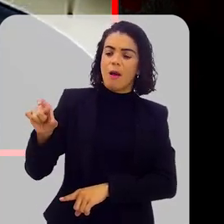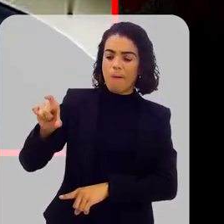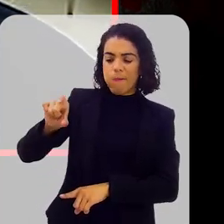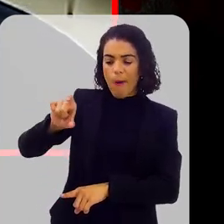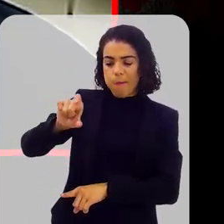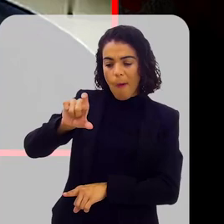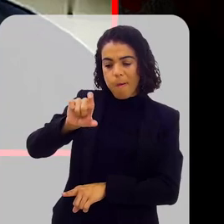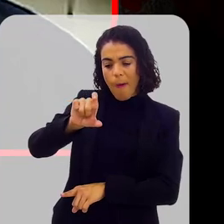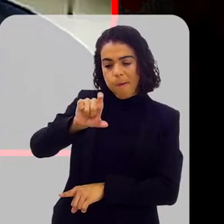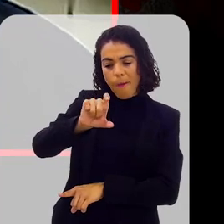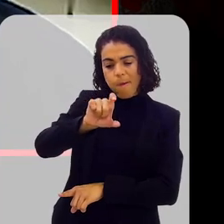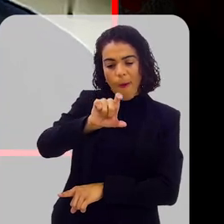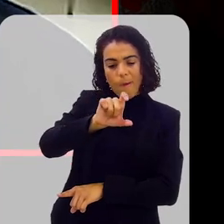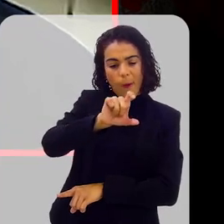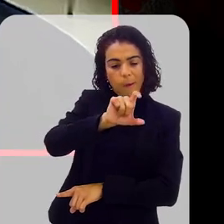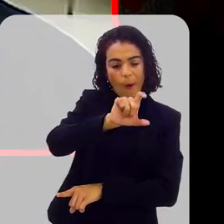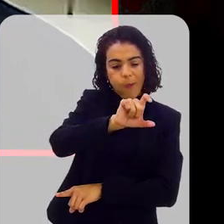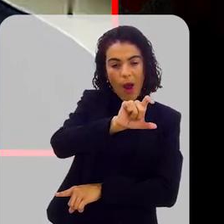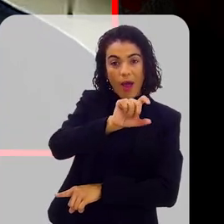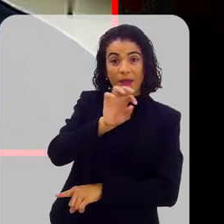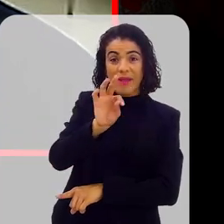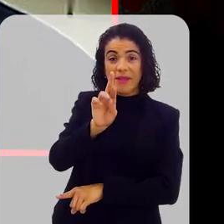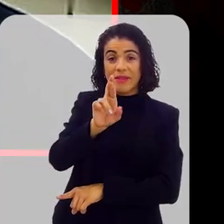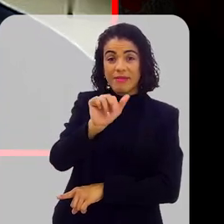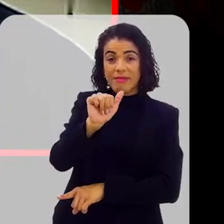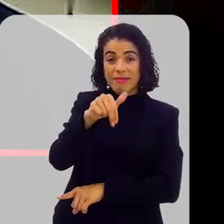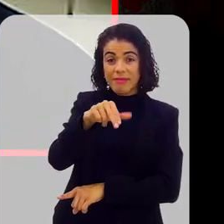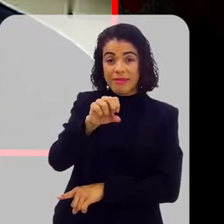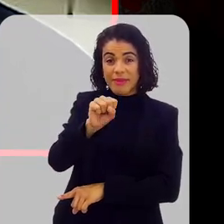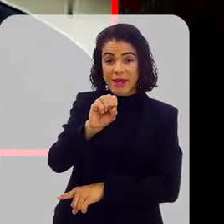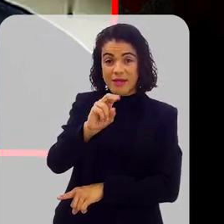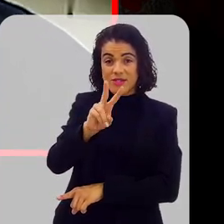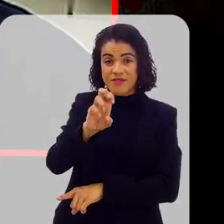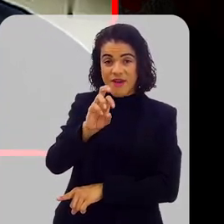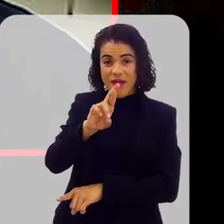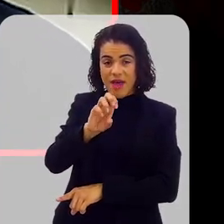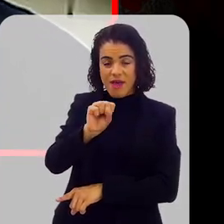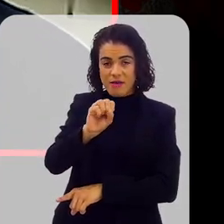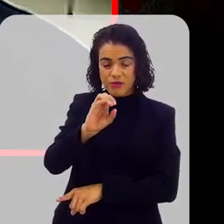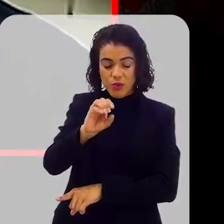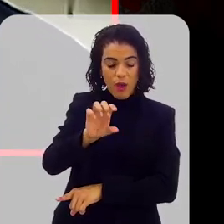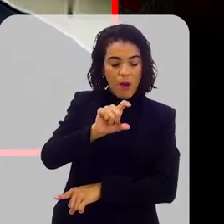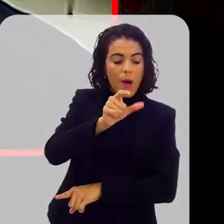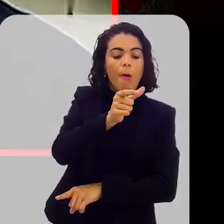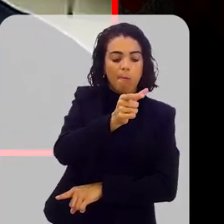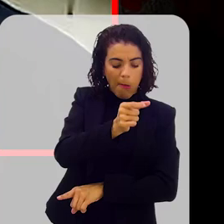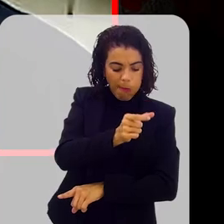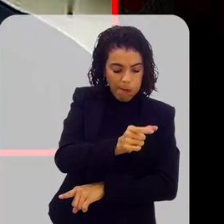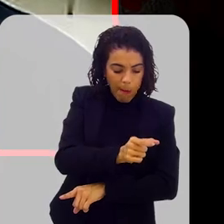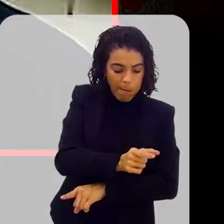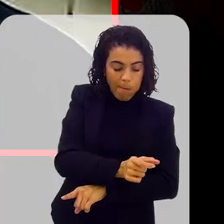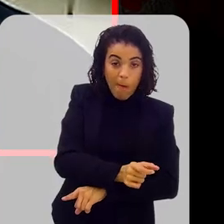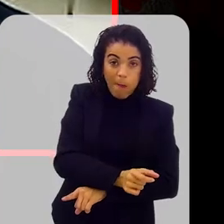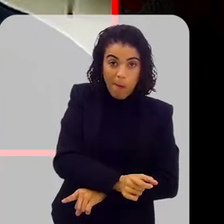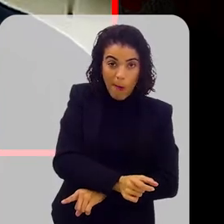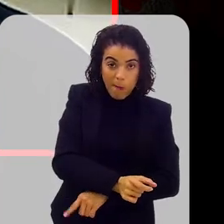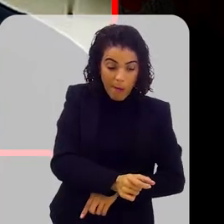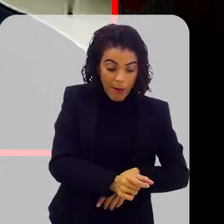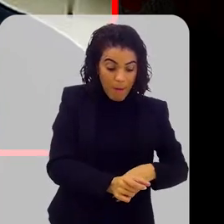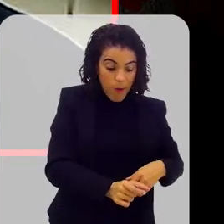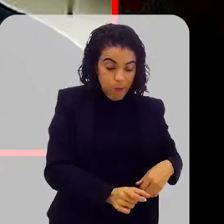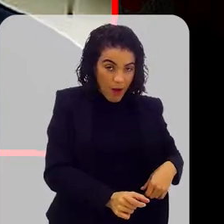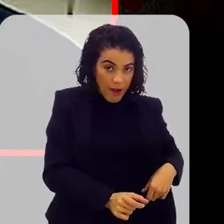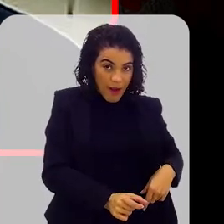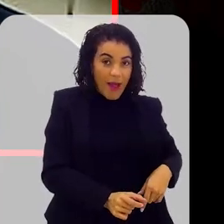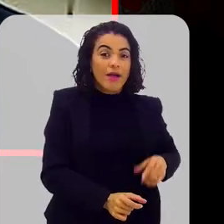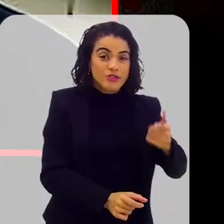direita da barriga. Aí ele vira para a esquerda, que é o cólon transverso. Daí ele desce, que é o cólon descendente,